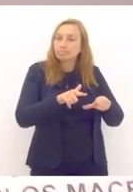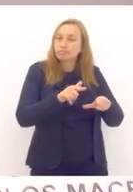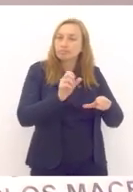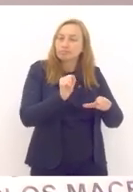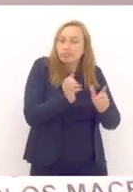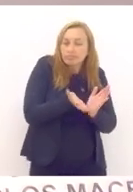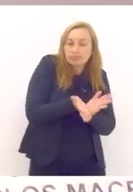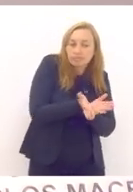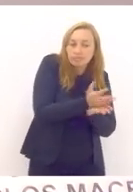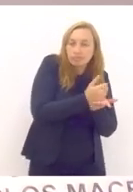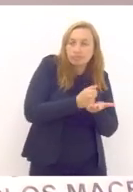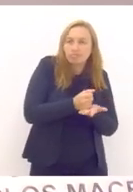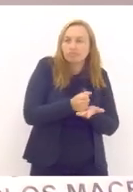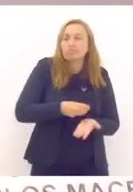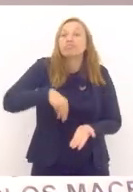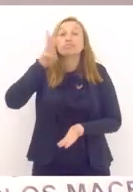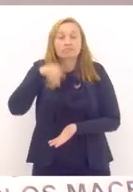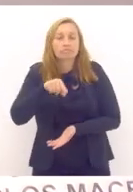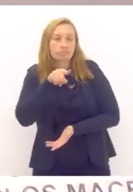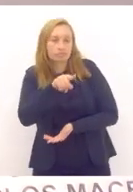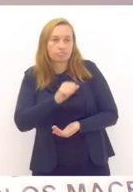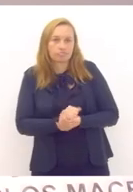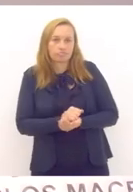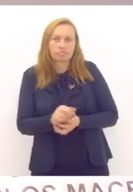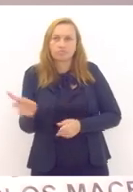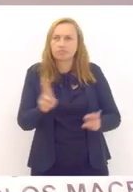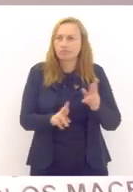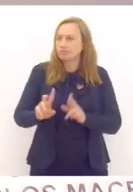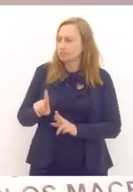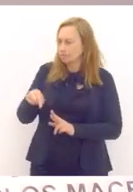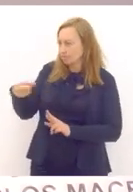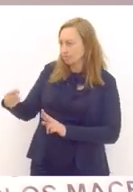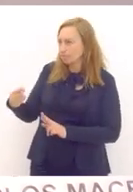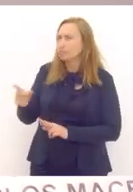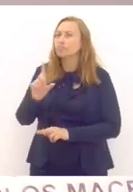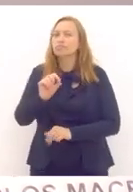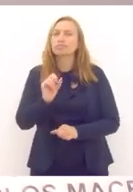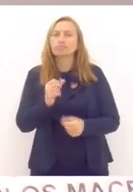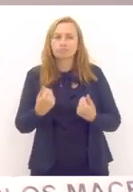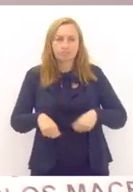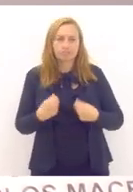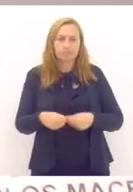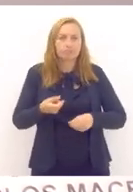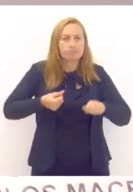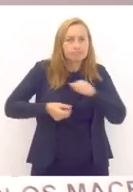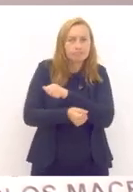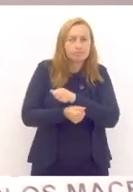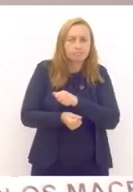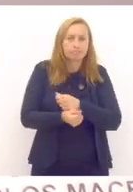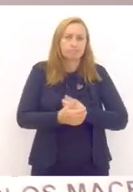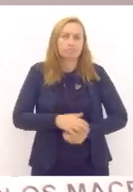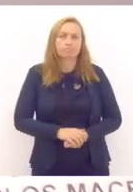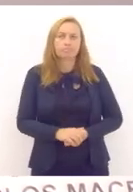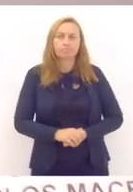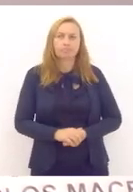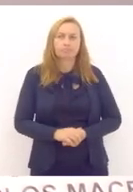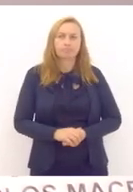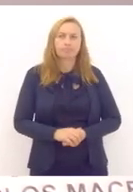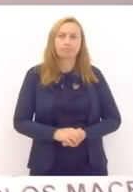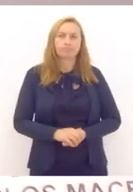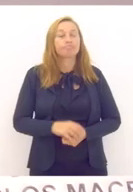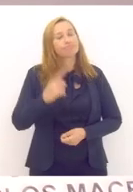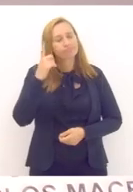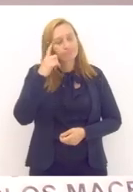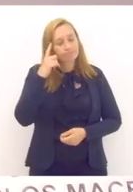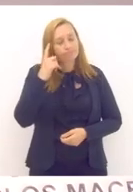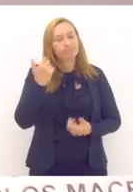arrecadar, quem é você com relação aos concorrentes e o que, que você vai precisar investir naquilo ali. E isso é